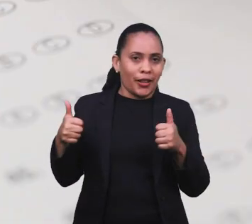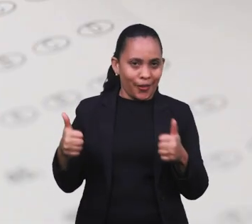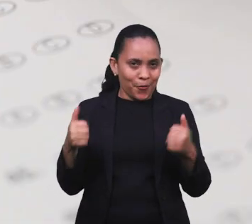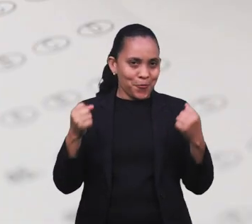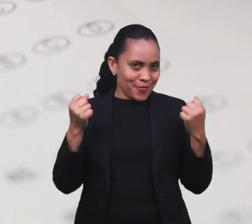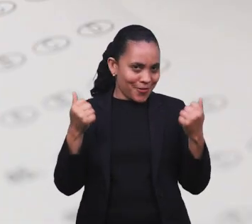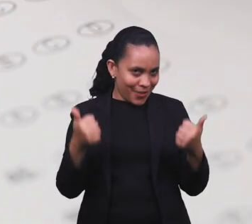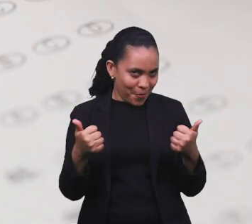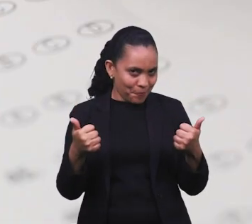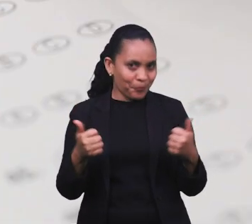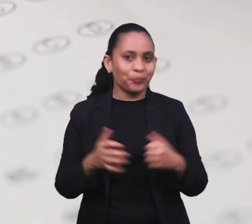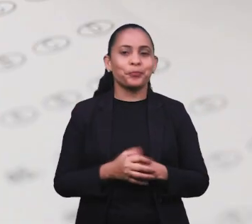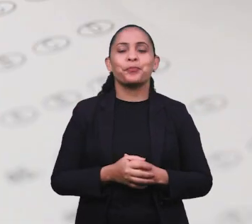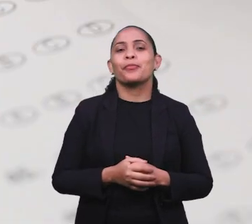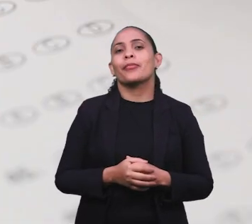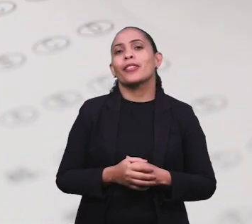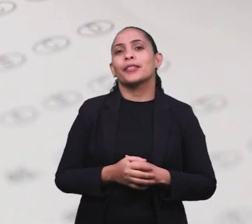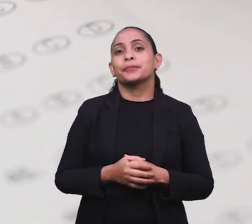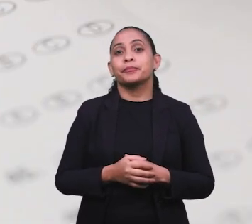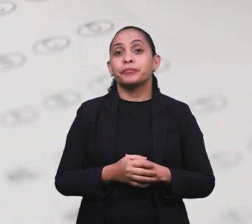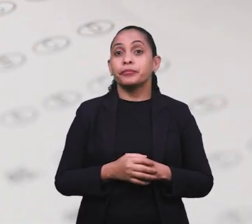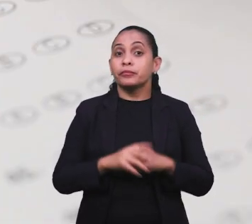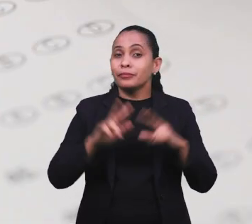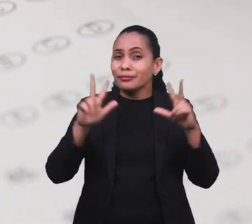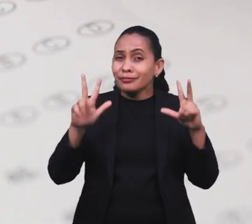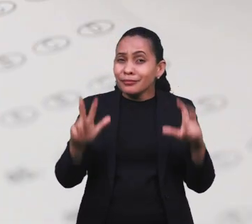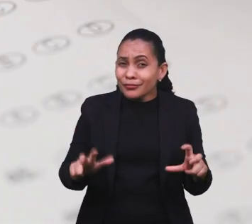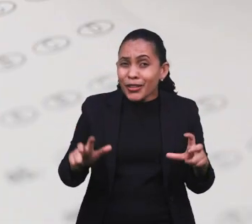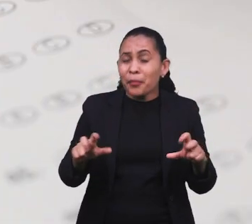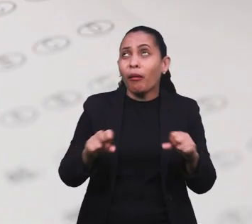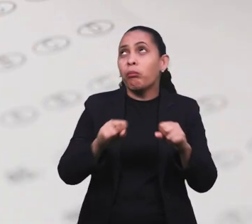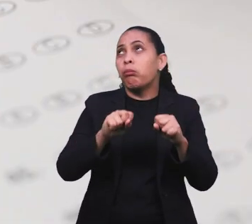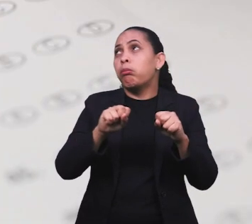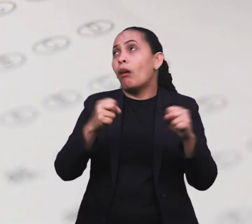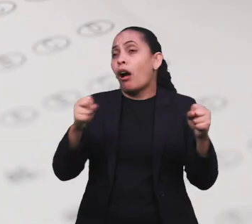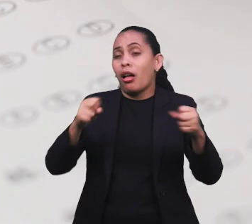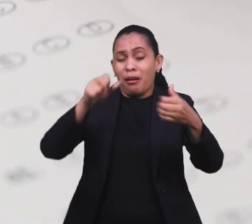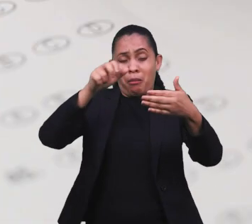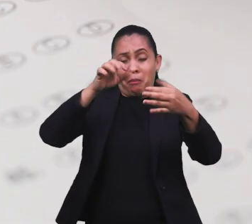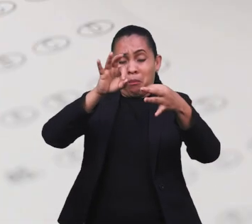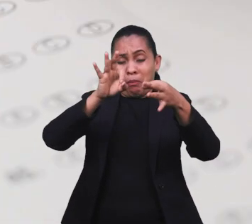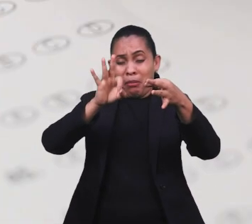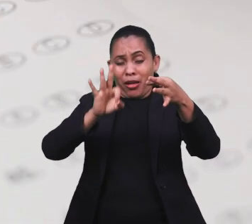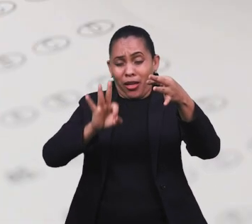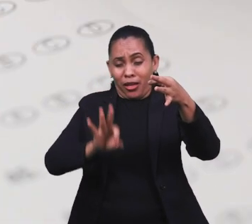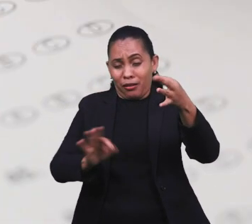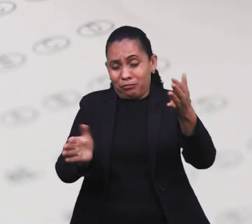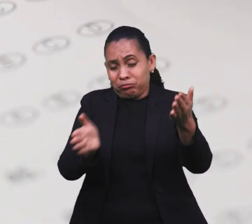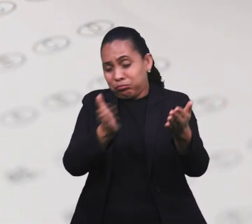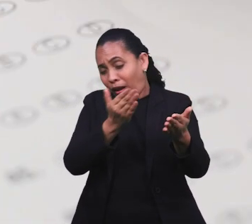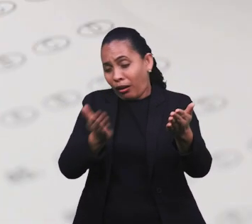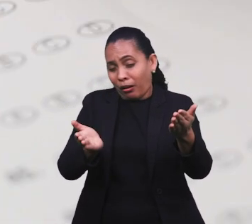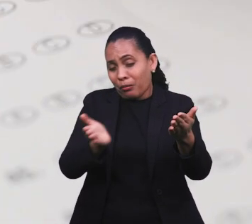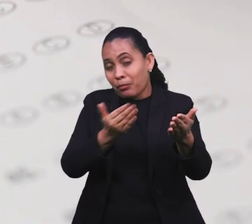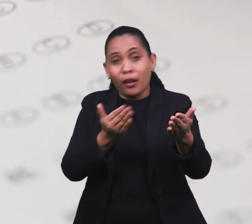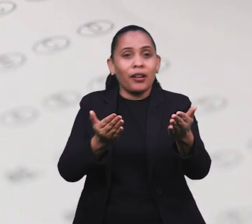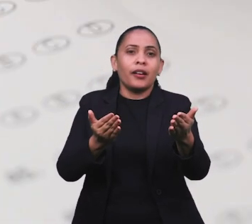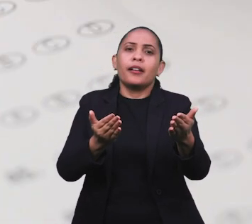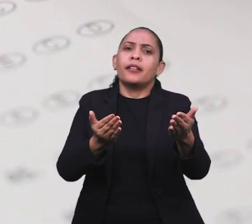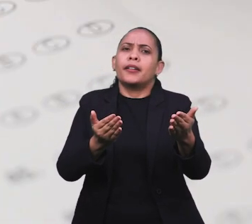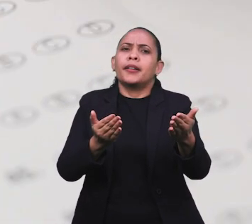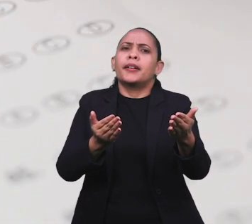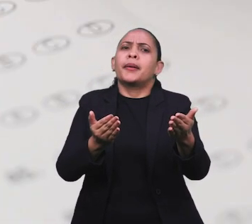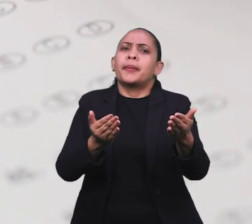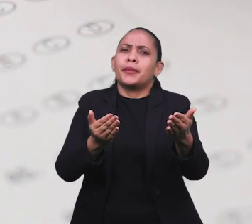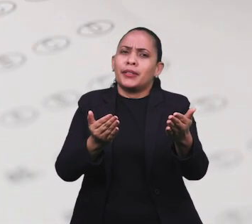sessão de leitura. Tudo bem? Fazendo isso, né? Um assunto que é muito extenso, que você precisa ler muita coisa, ele